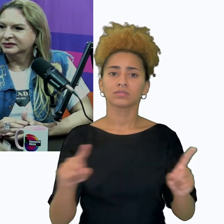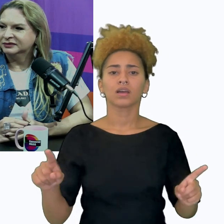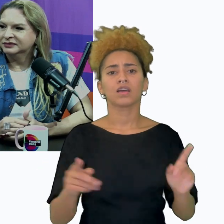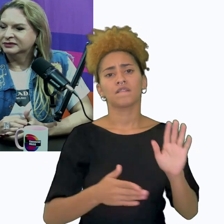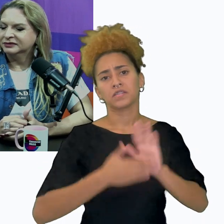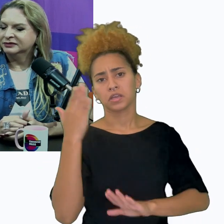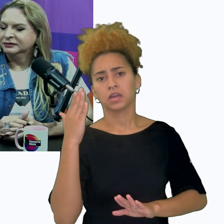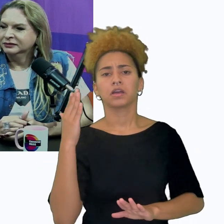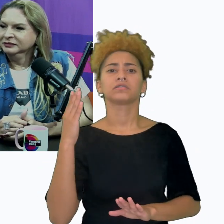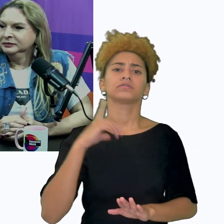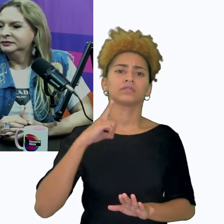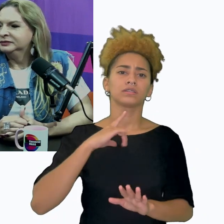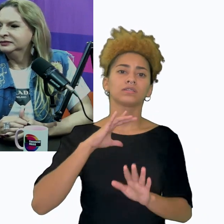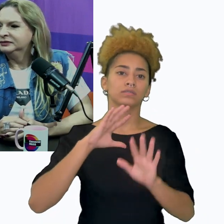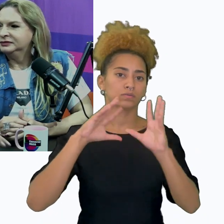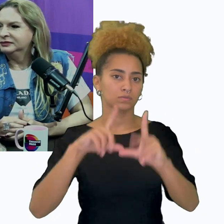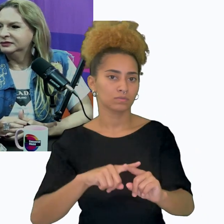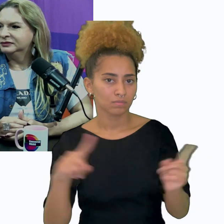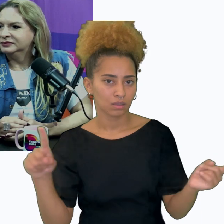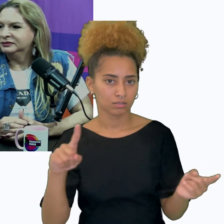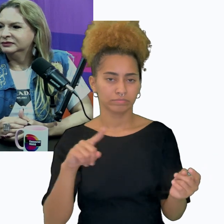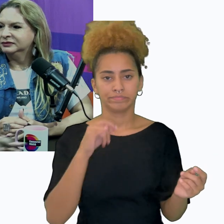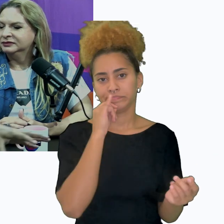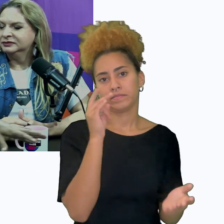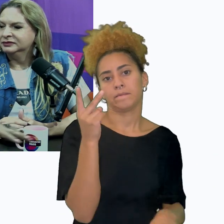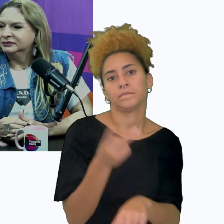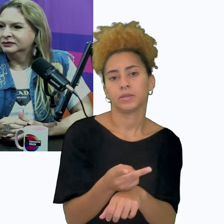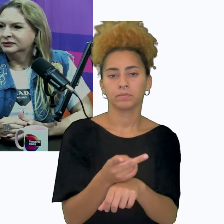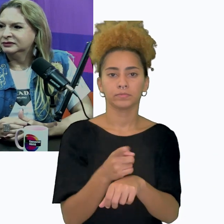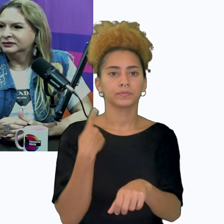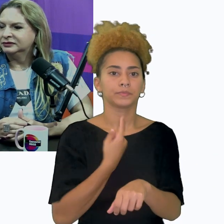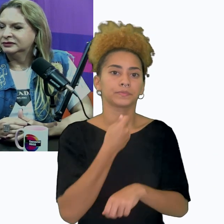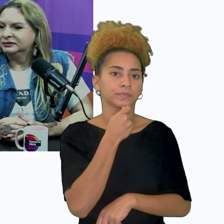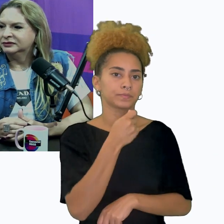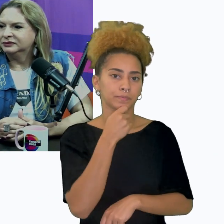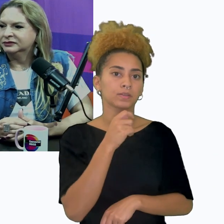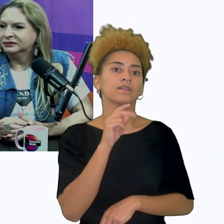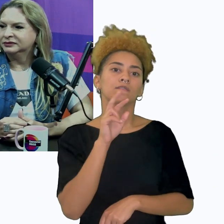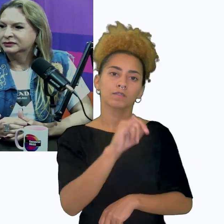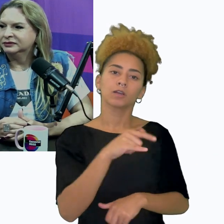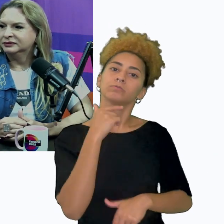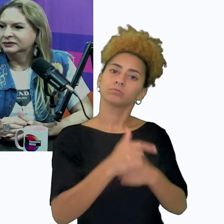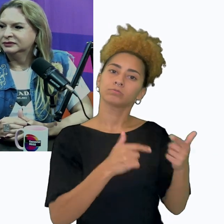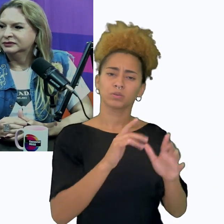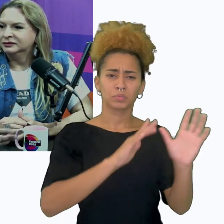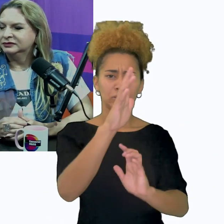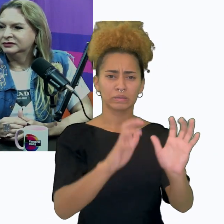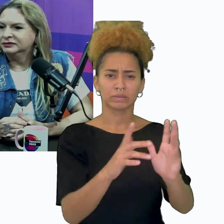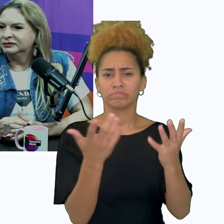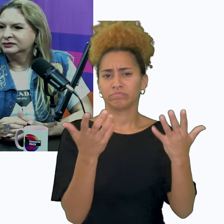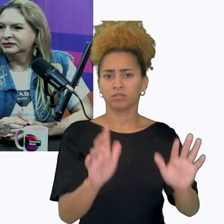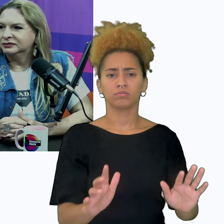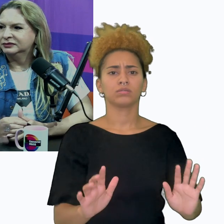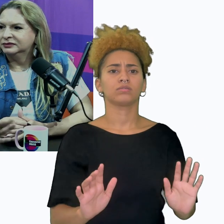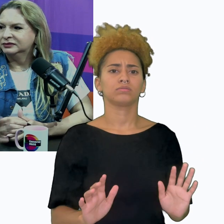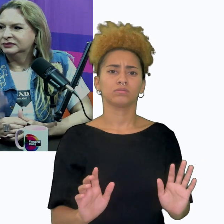merecesse. A viagem de cruzeiro do Dimon também estava preparada, mas assim, não tem nada de prêmio, a gente vai trabalhar pelo nome da gente. Eu não quero briga